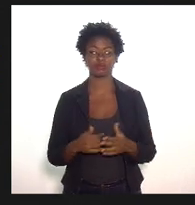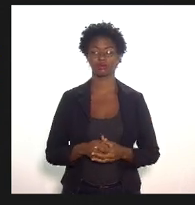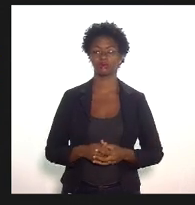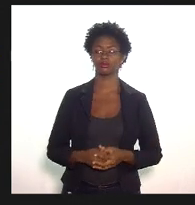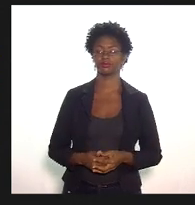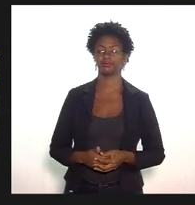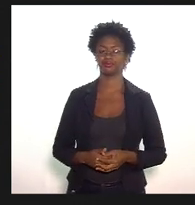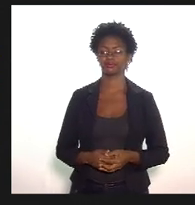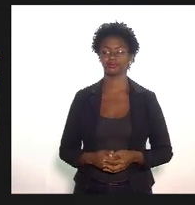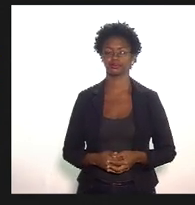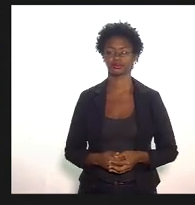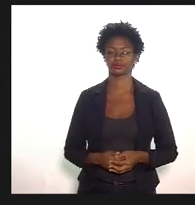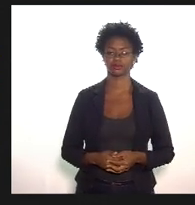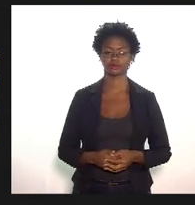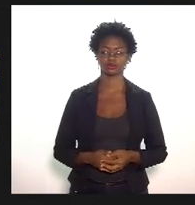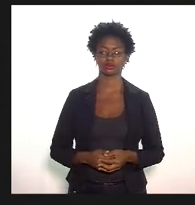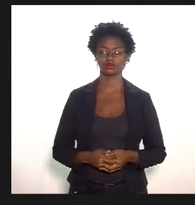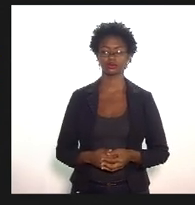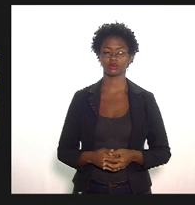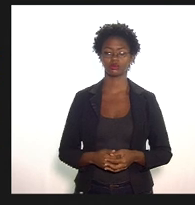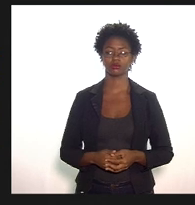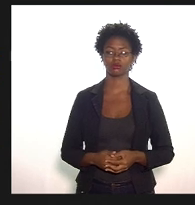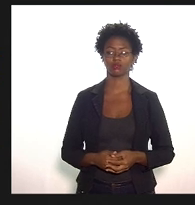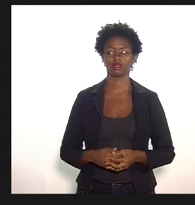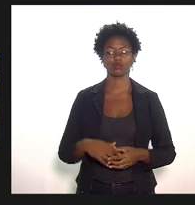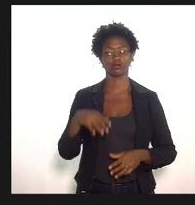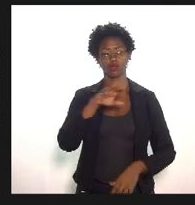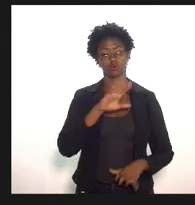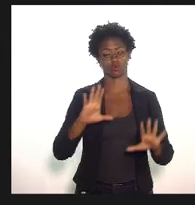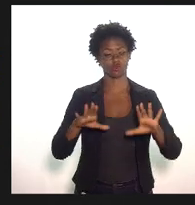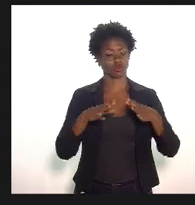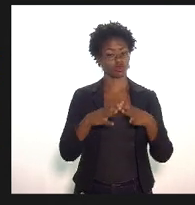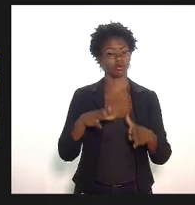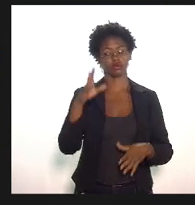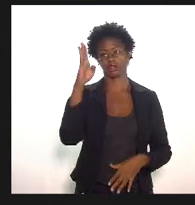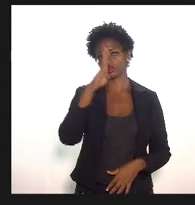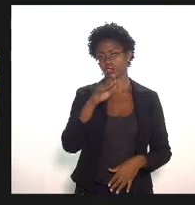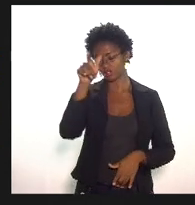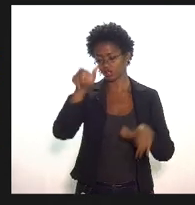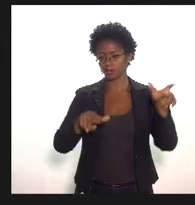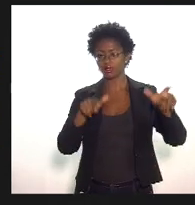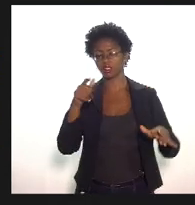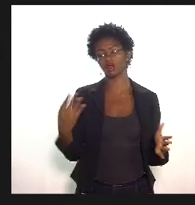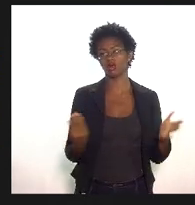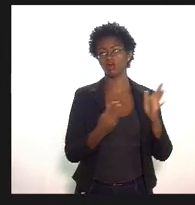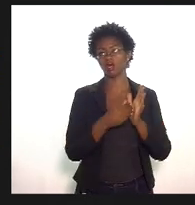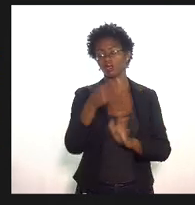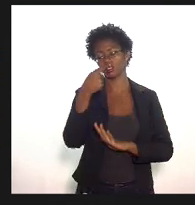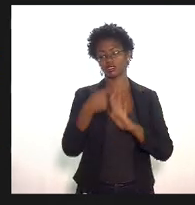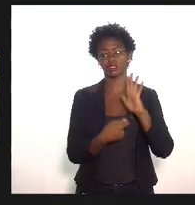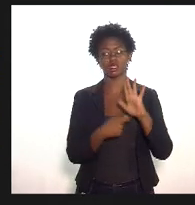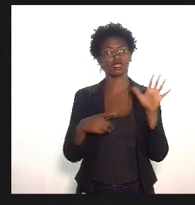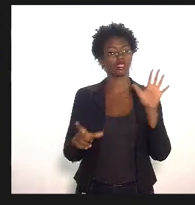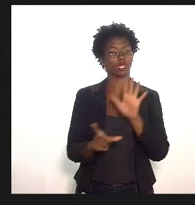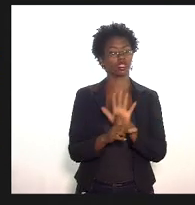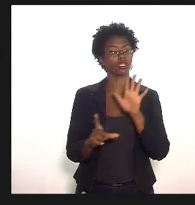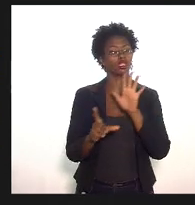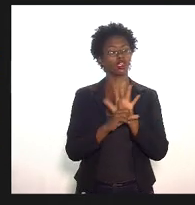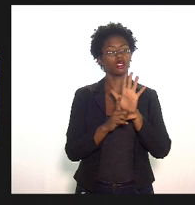tripulação de brasileiros, naturalmente, a gente vai colocar no texto que a legislação que deverá